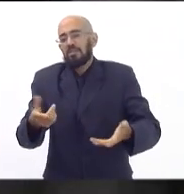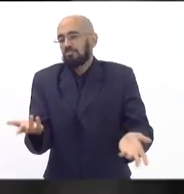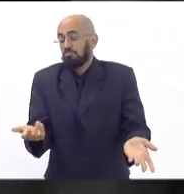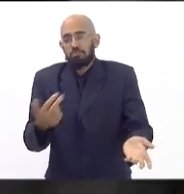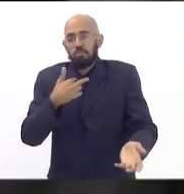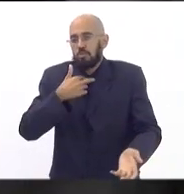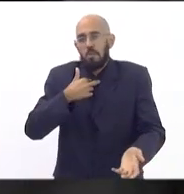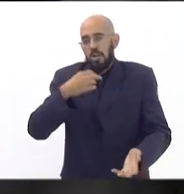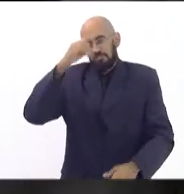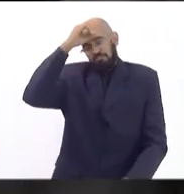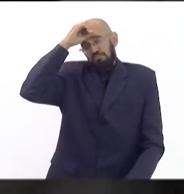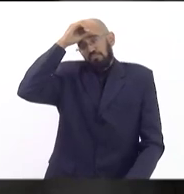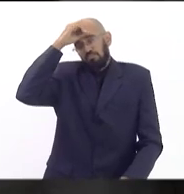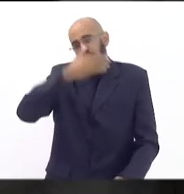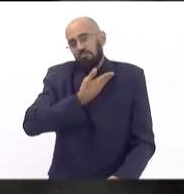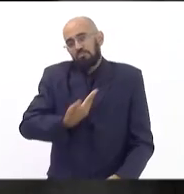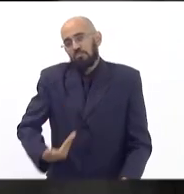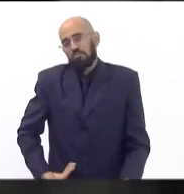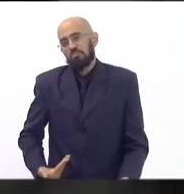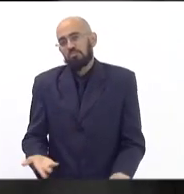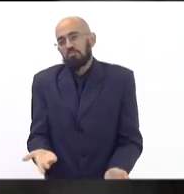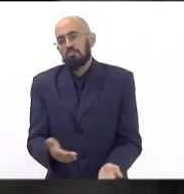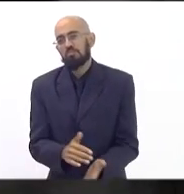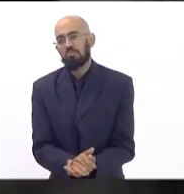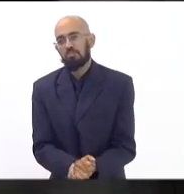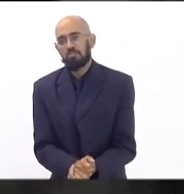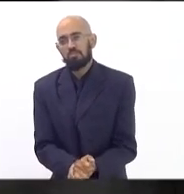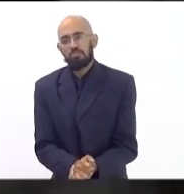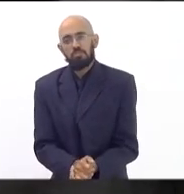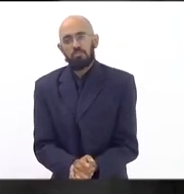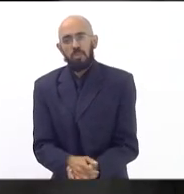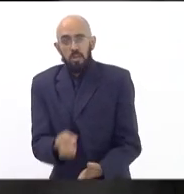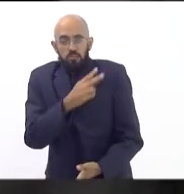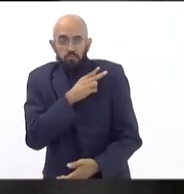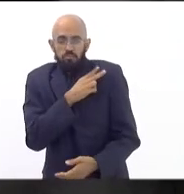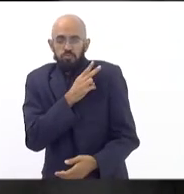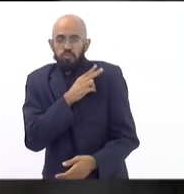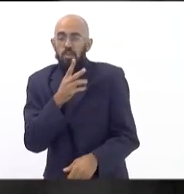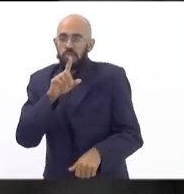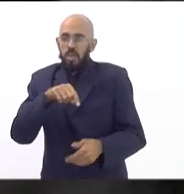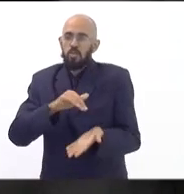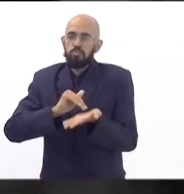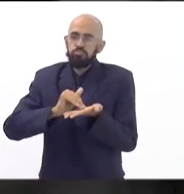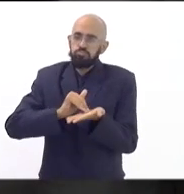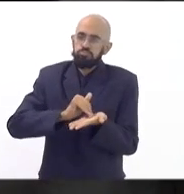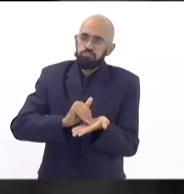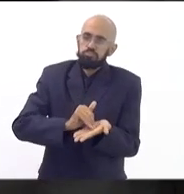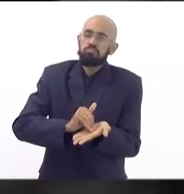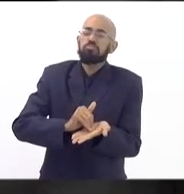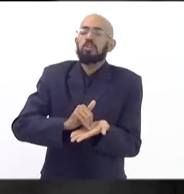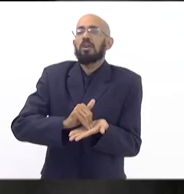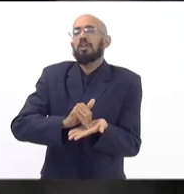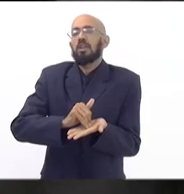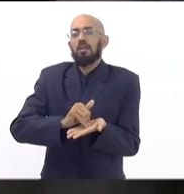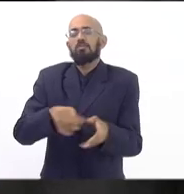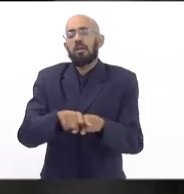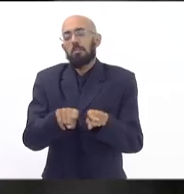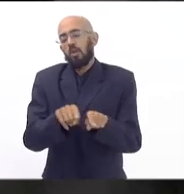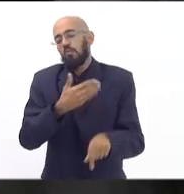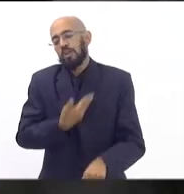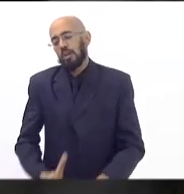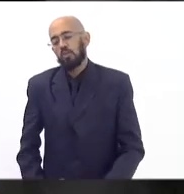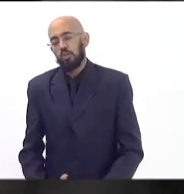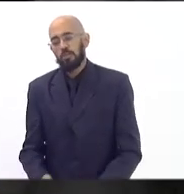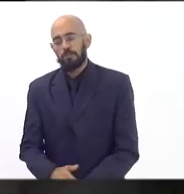no desconhecimento do chefe da pasta né no caso do secretário e do governador